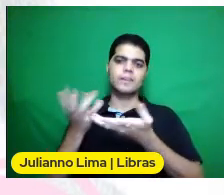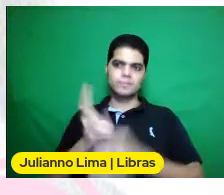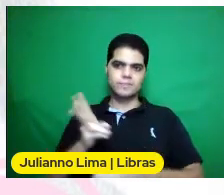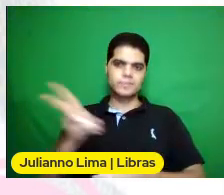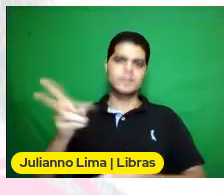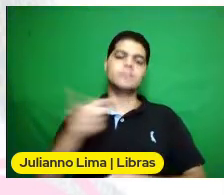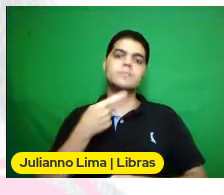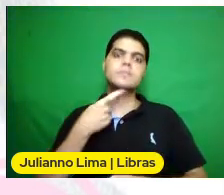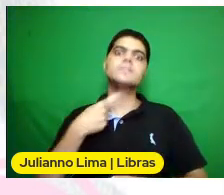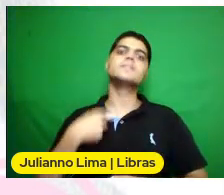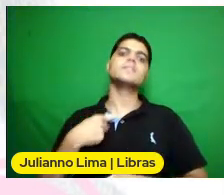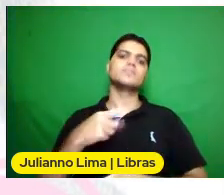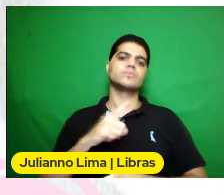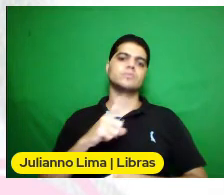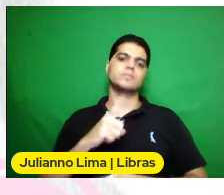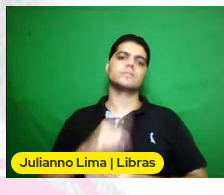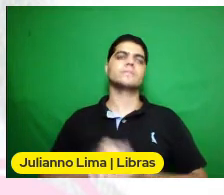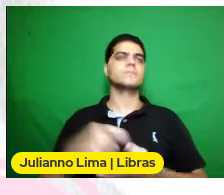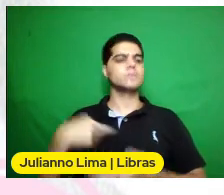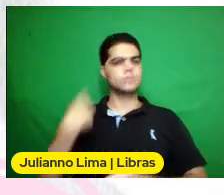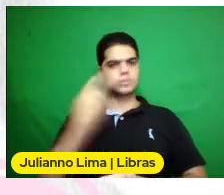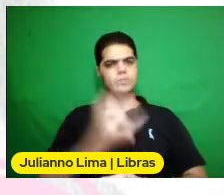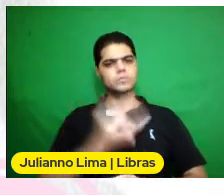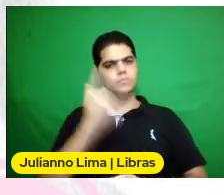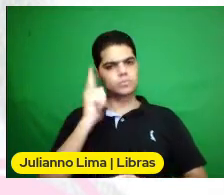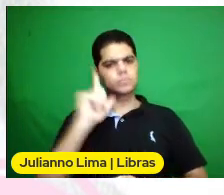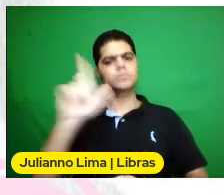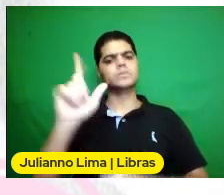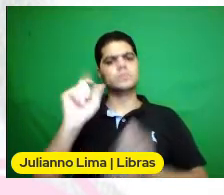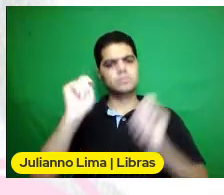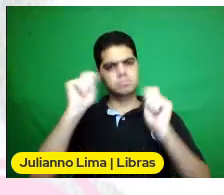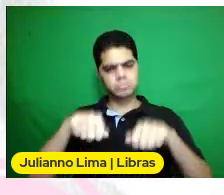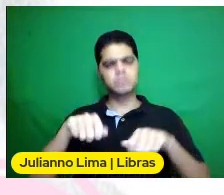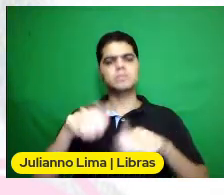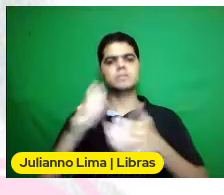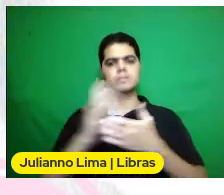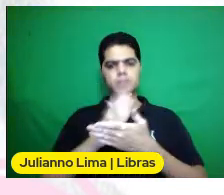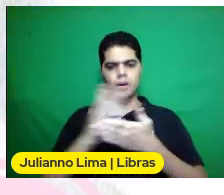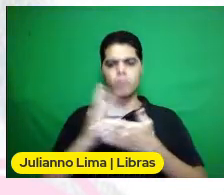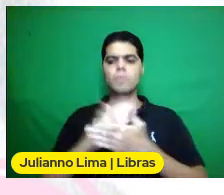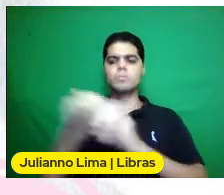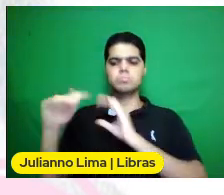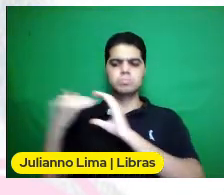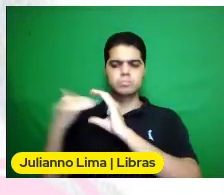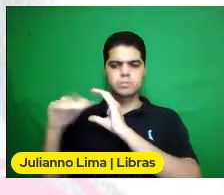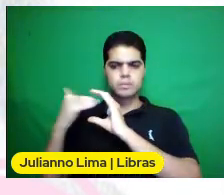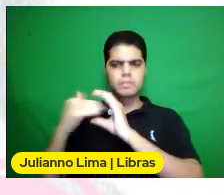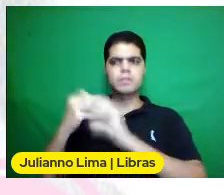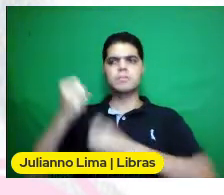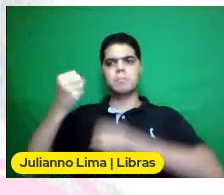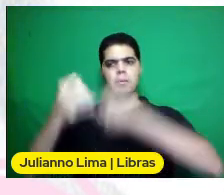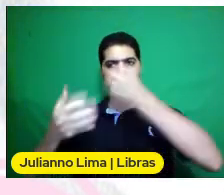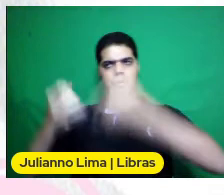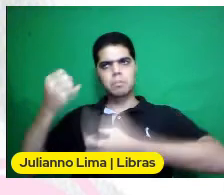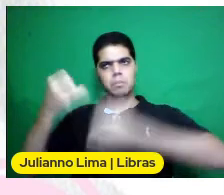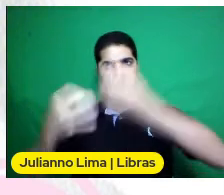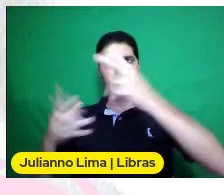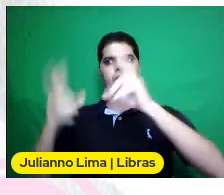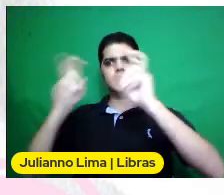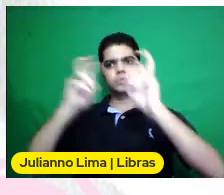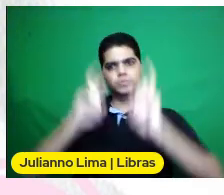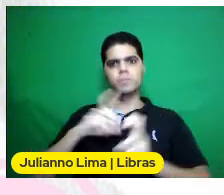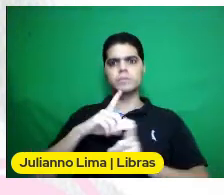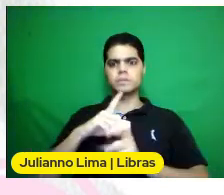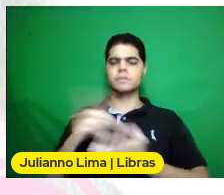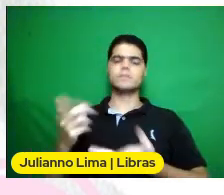busca, assim. E a gente tem alcançado isso, assim. Eu tenho recebido alguns e-mails, alguns comentários a respeito disso. Não